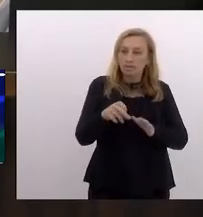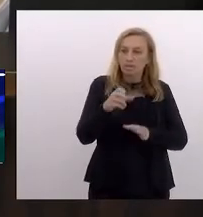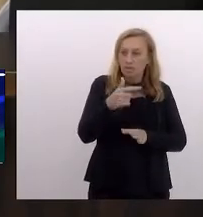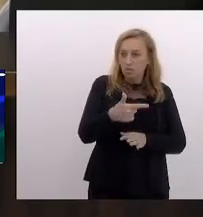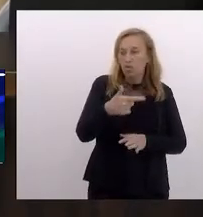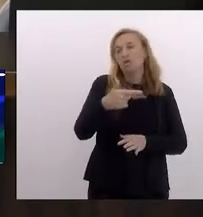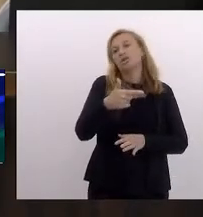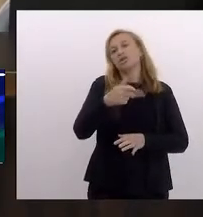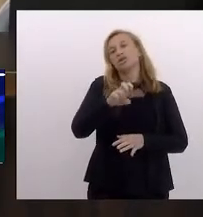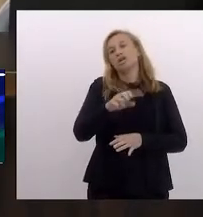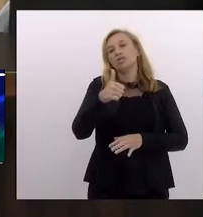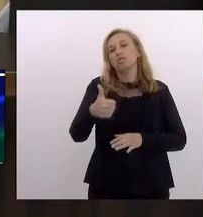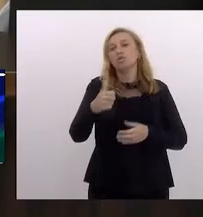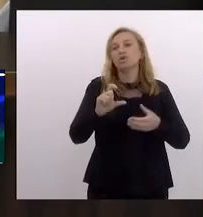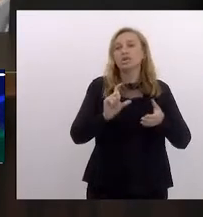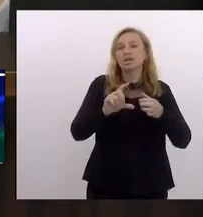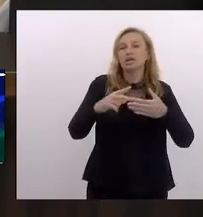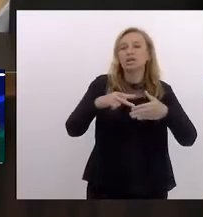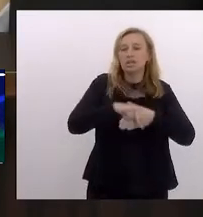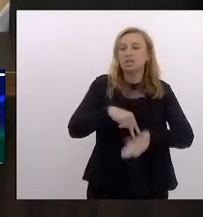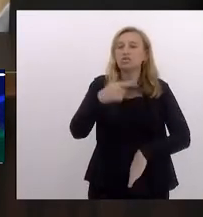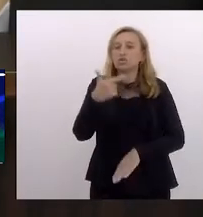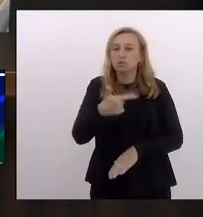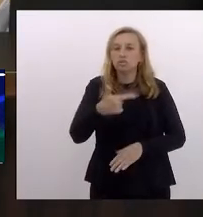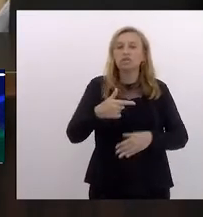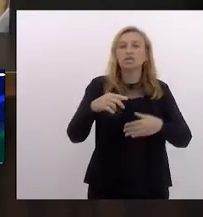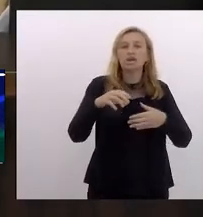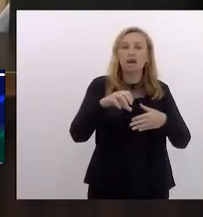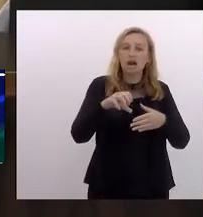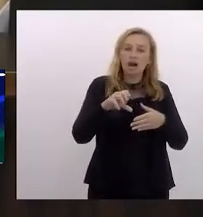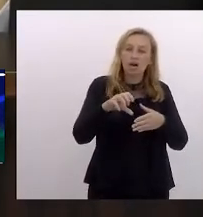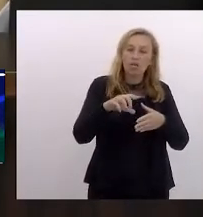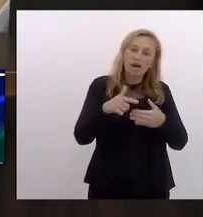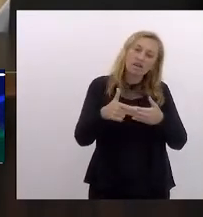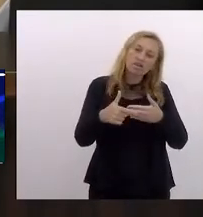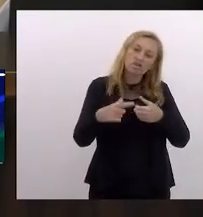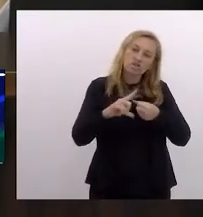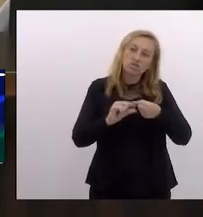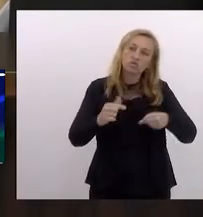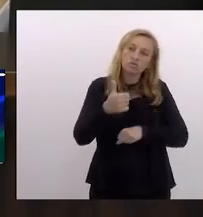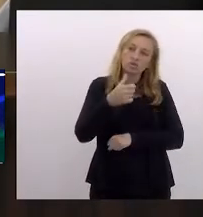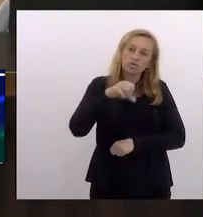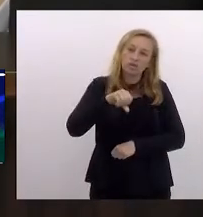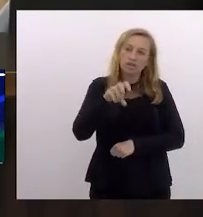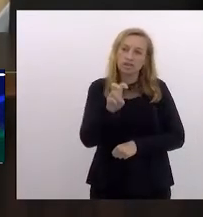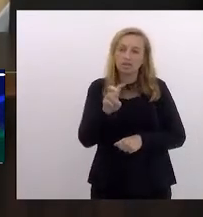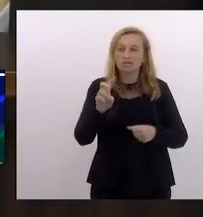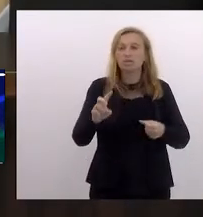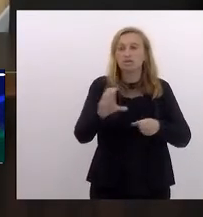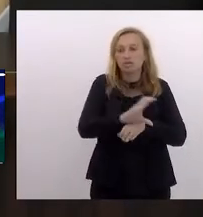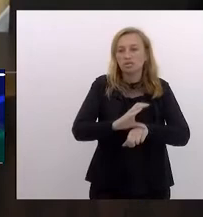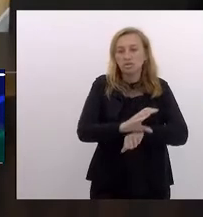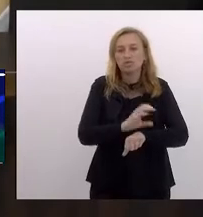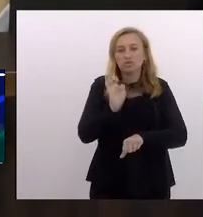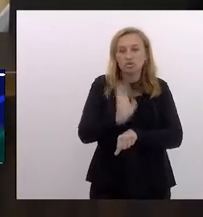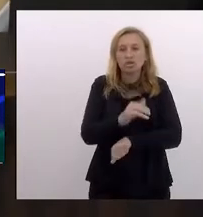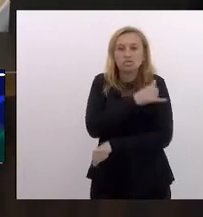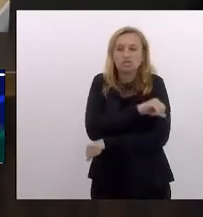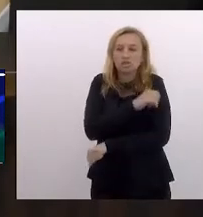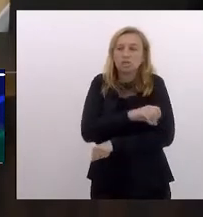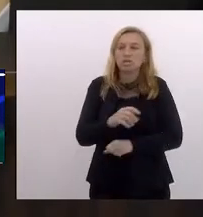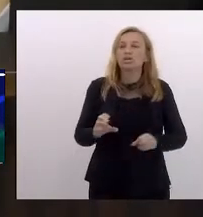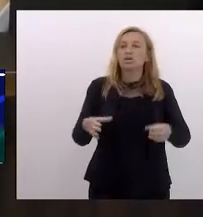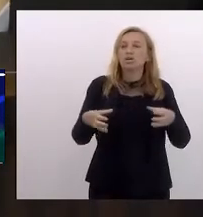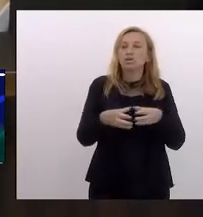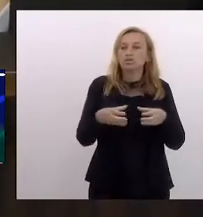que acrescenta o inciso 12 ao artigo 95 do ato das disposições constitucionais transitórias da construção do Estado do Rio de Janeiro parecer da